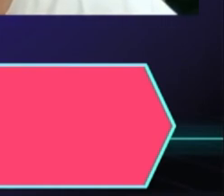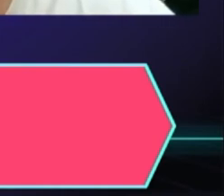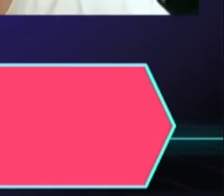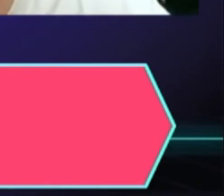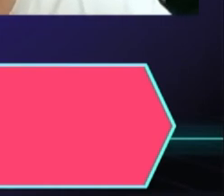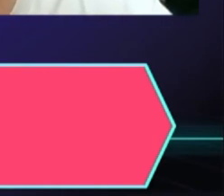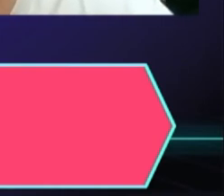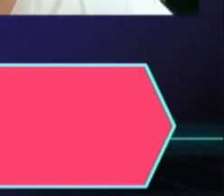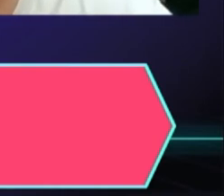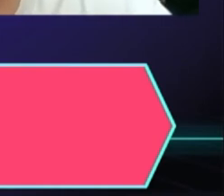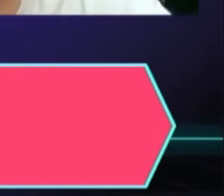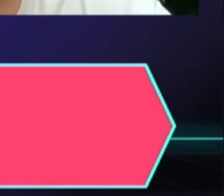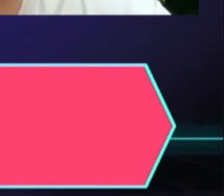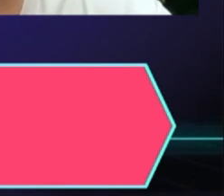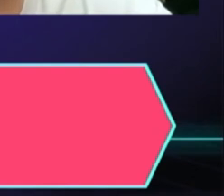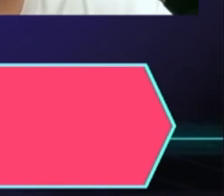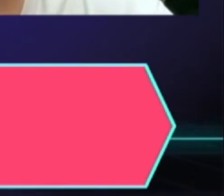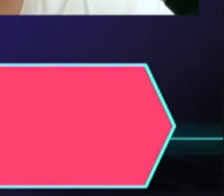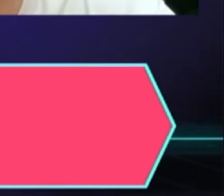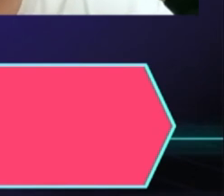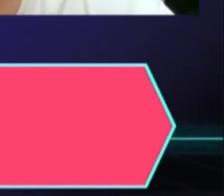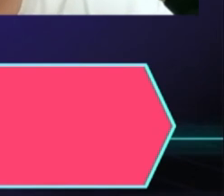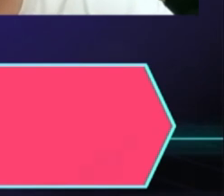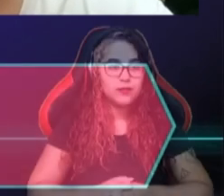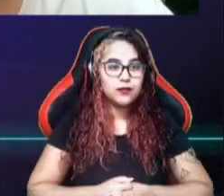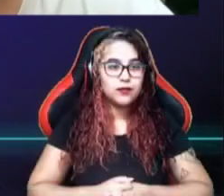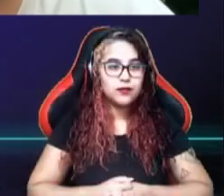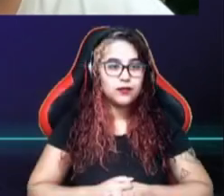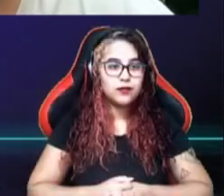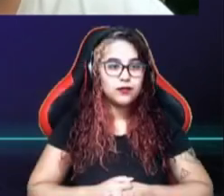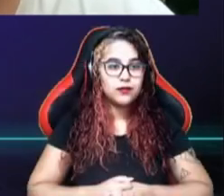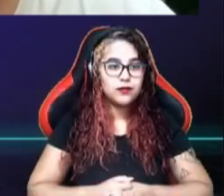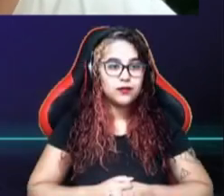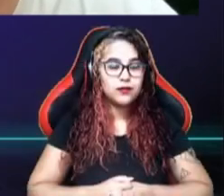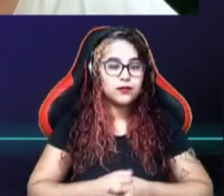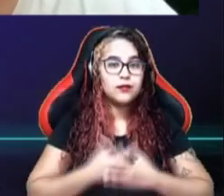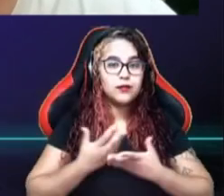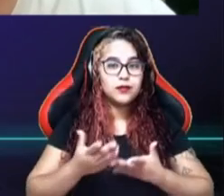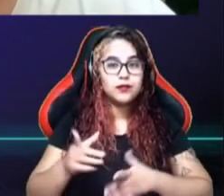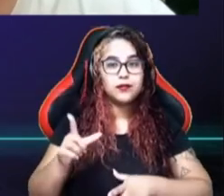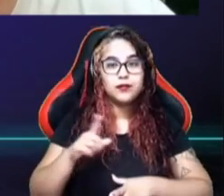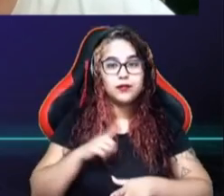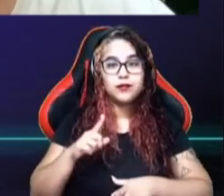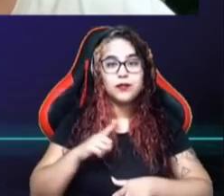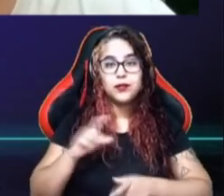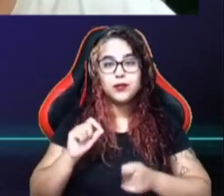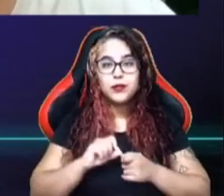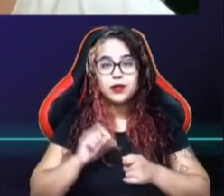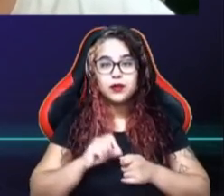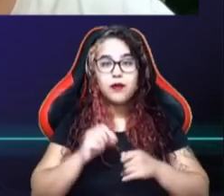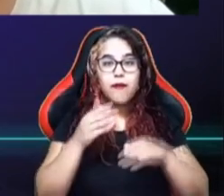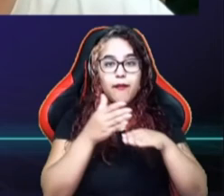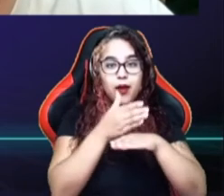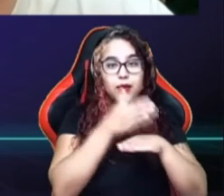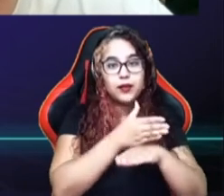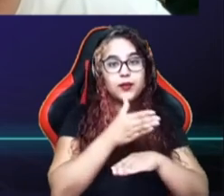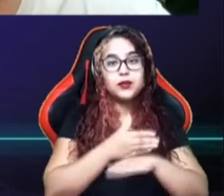esses influenciadores para fazer parte da locução do jogo. Então, as vozes dos personagens eles